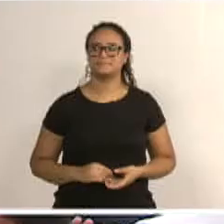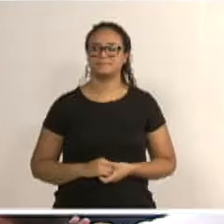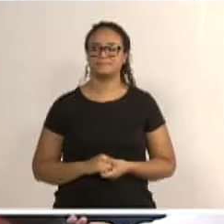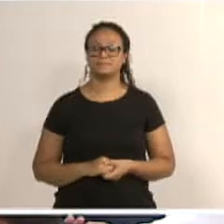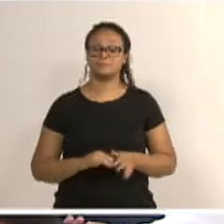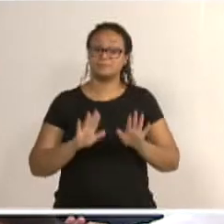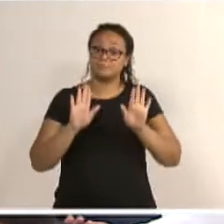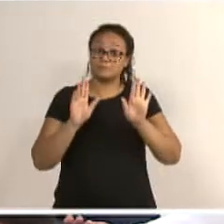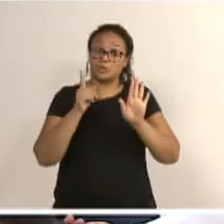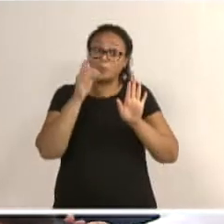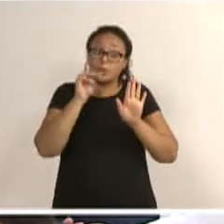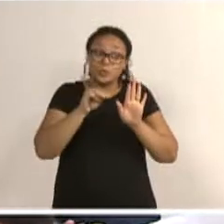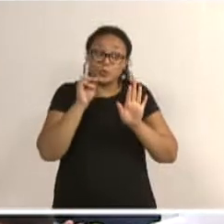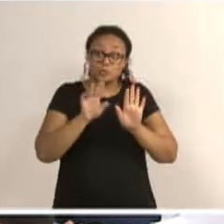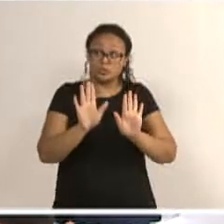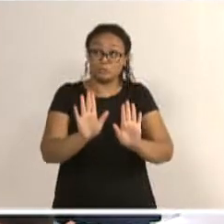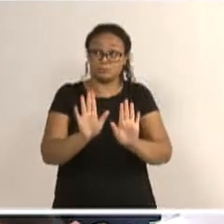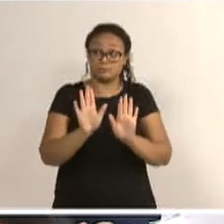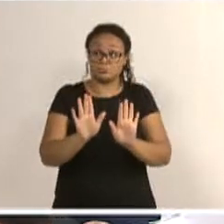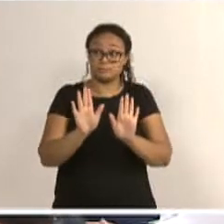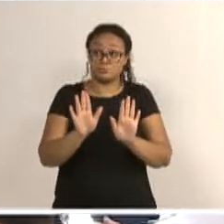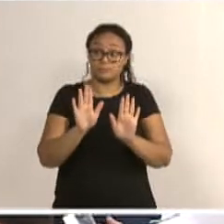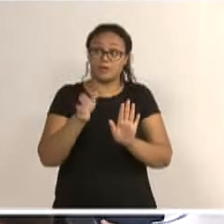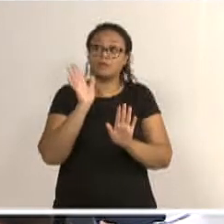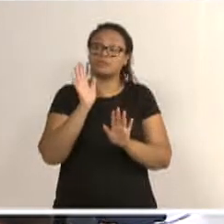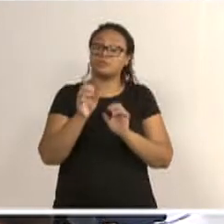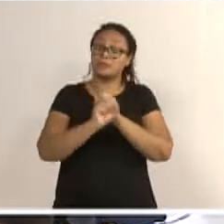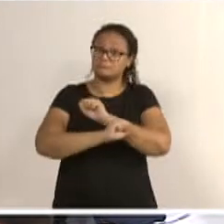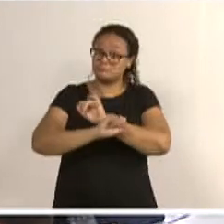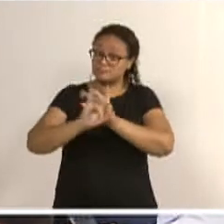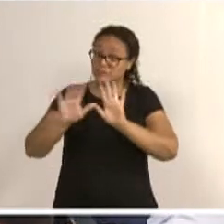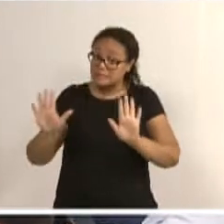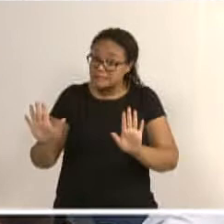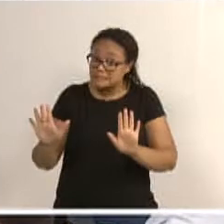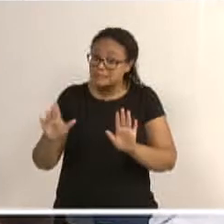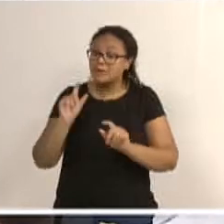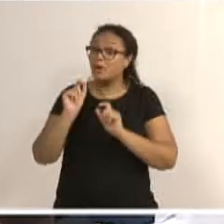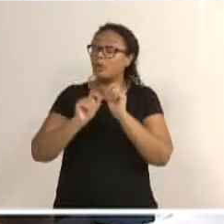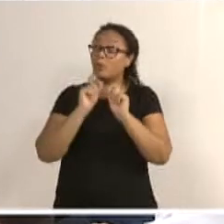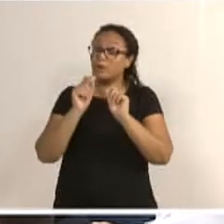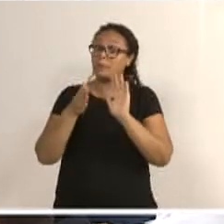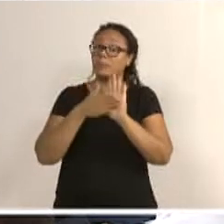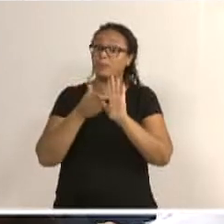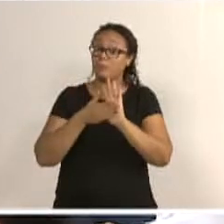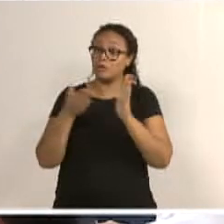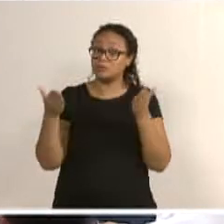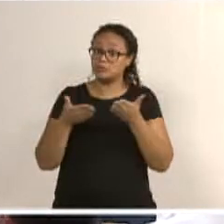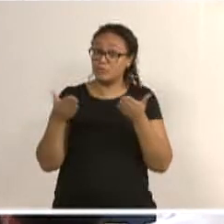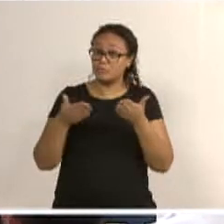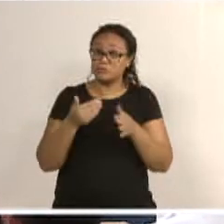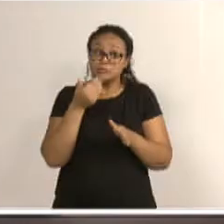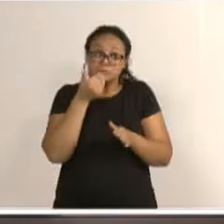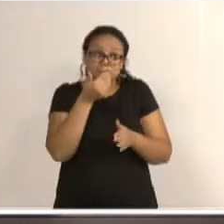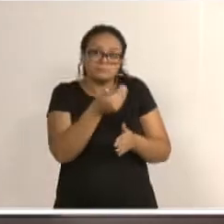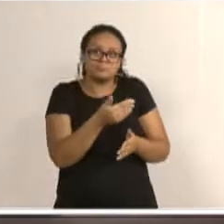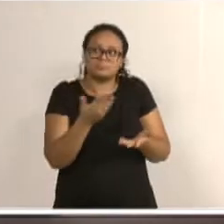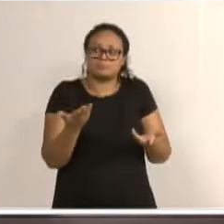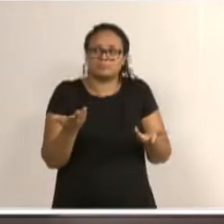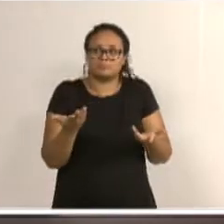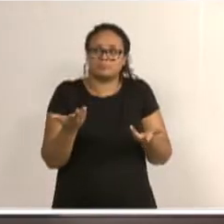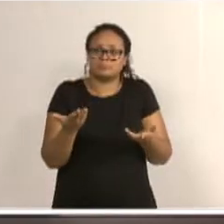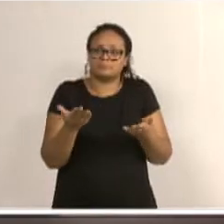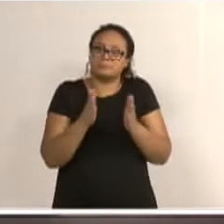Só um minuto. Eu deixei bem claro aqui o que nós vamos falar aqui. Eu peço que o senhor nem se identificou.